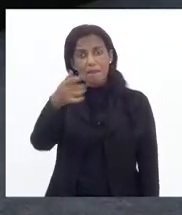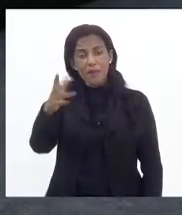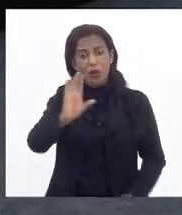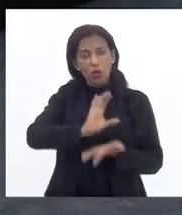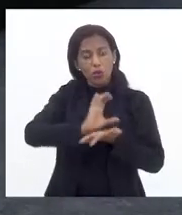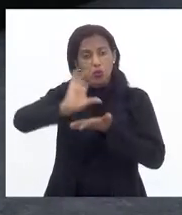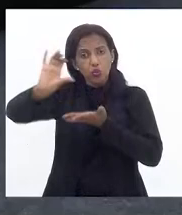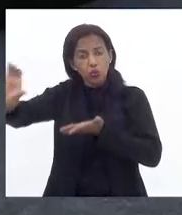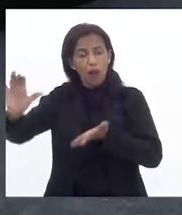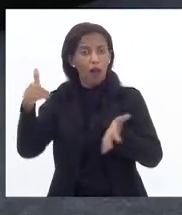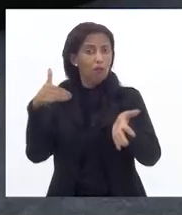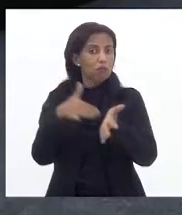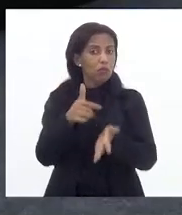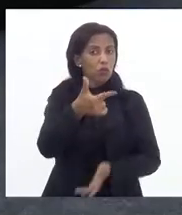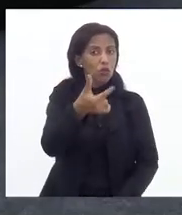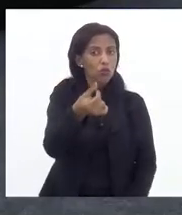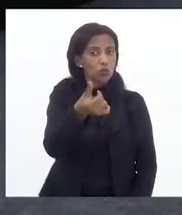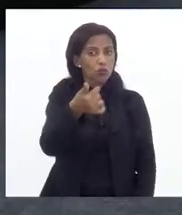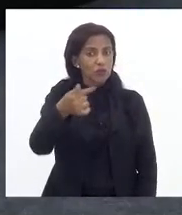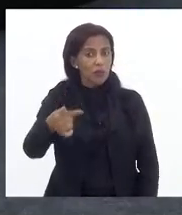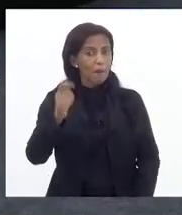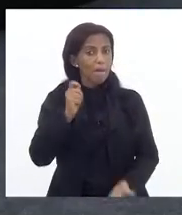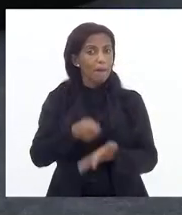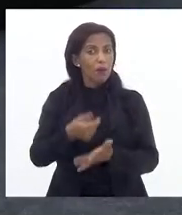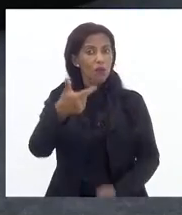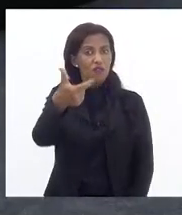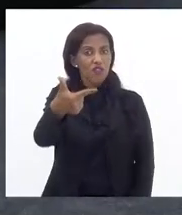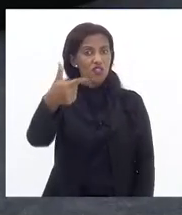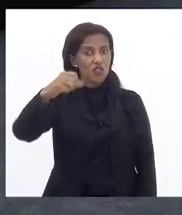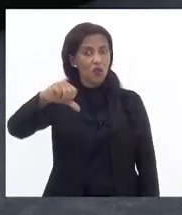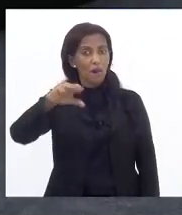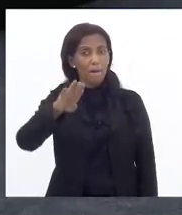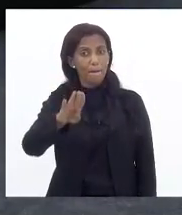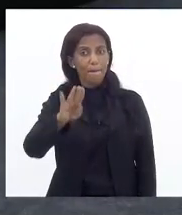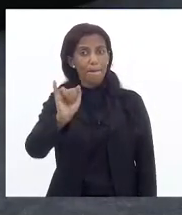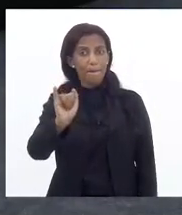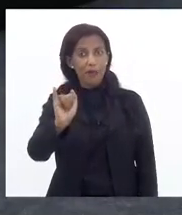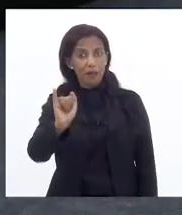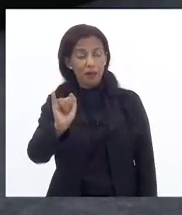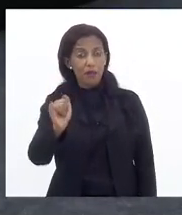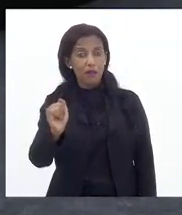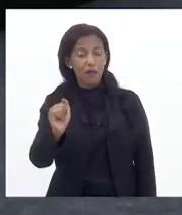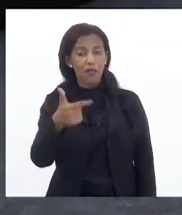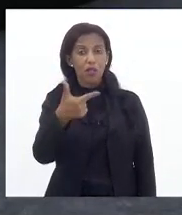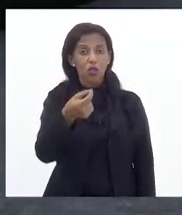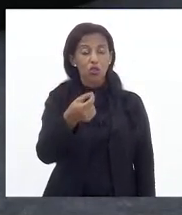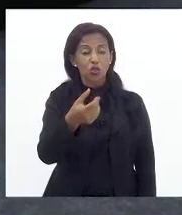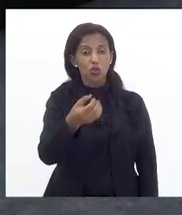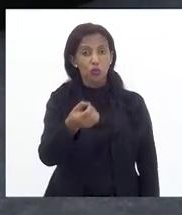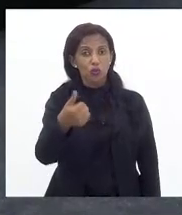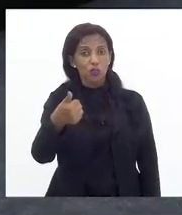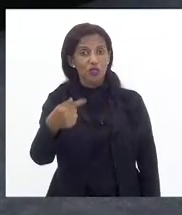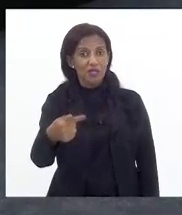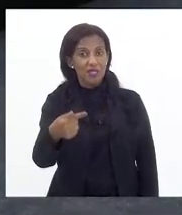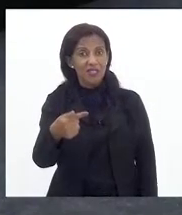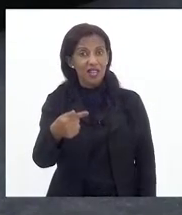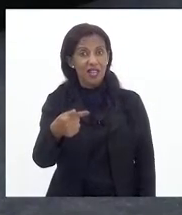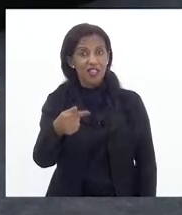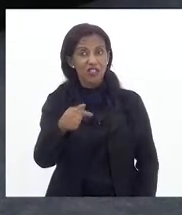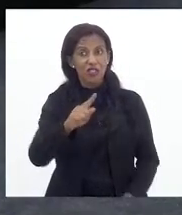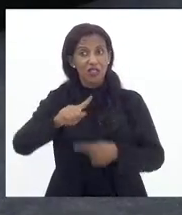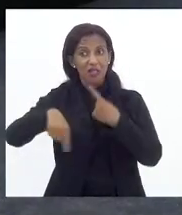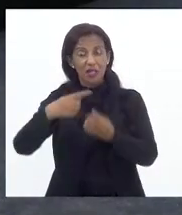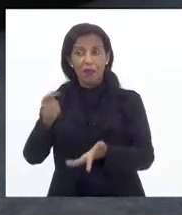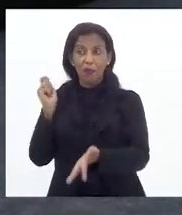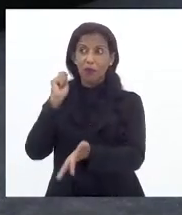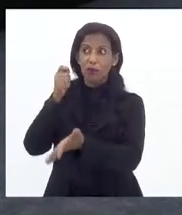até 2017 pagou 29 bilhões é um 2017 o saldo a pagar depois